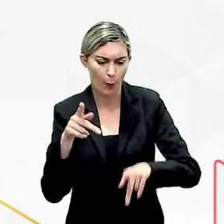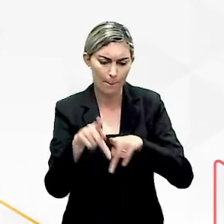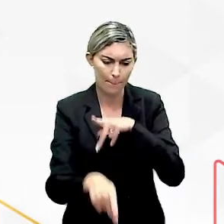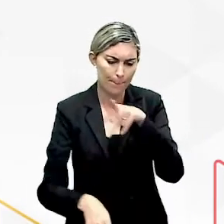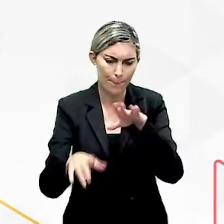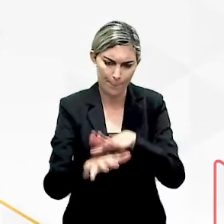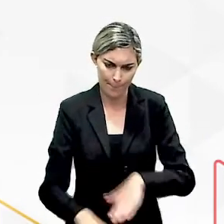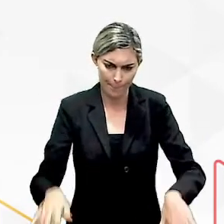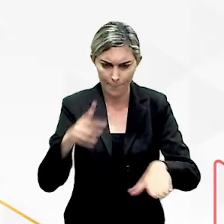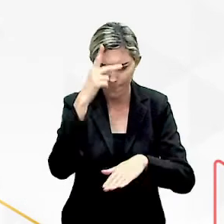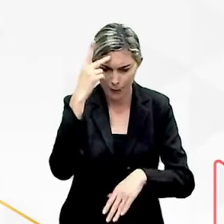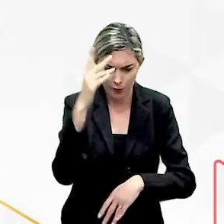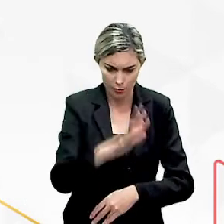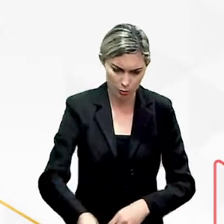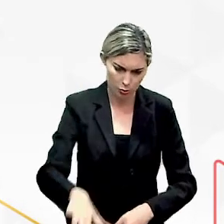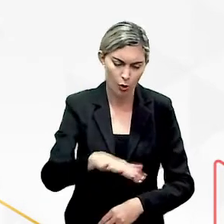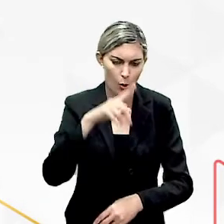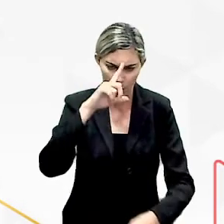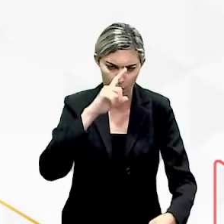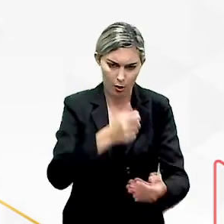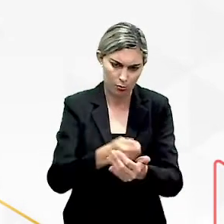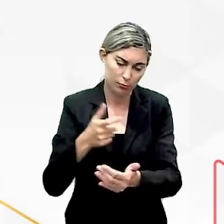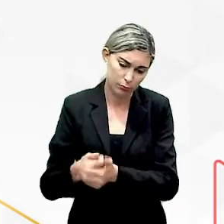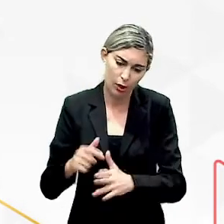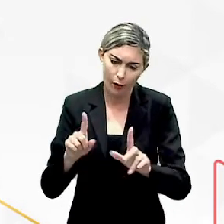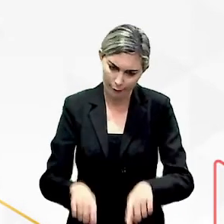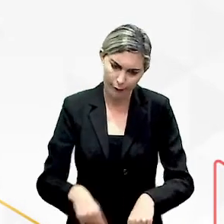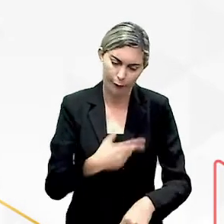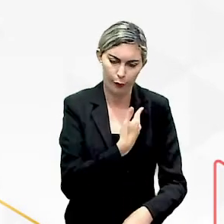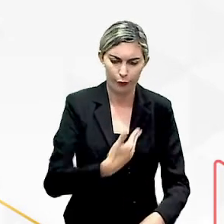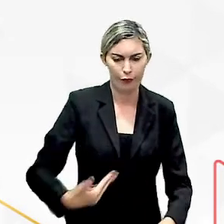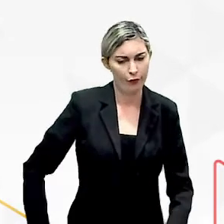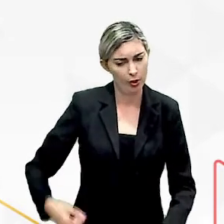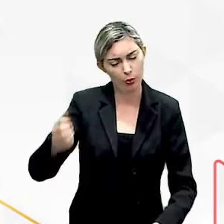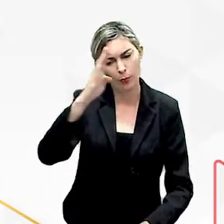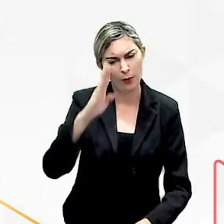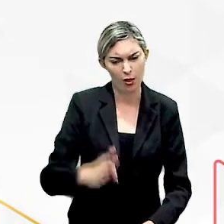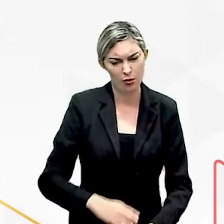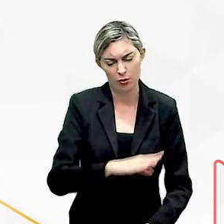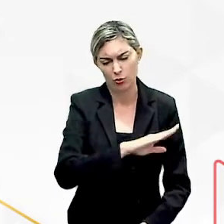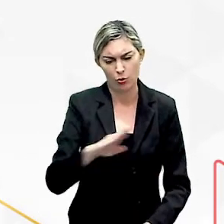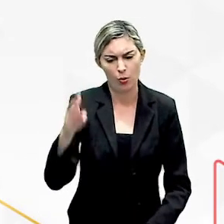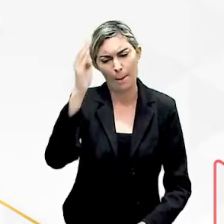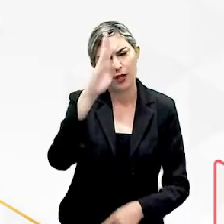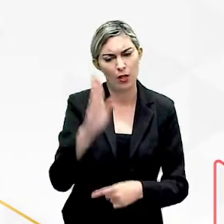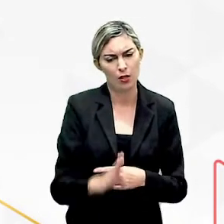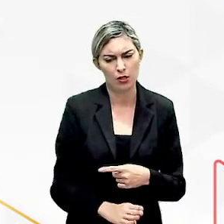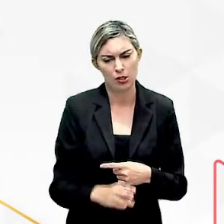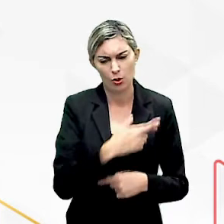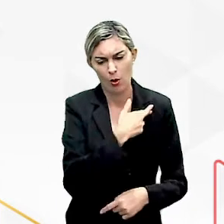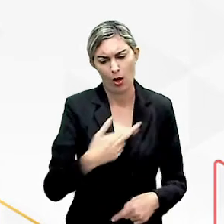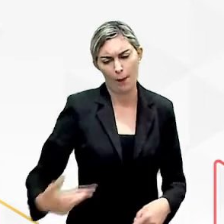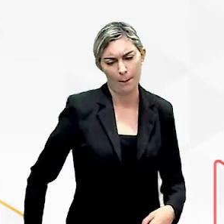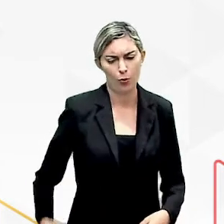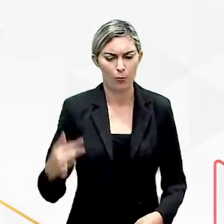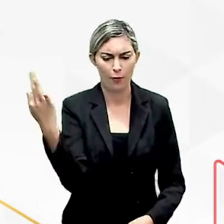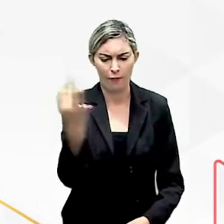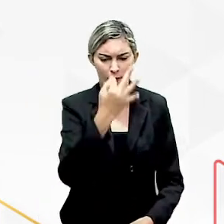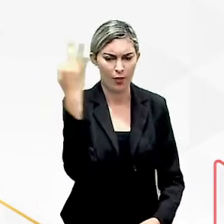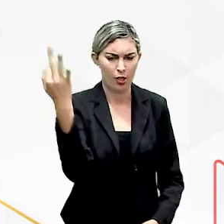povo nas decisões. Assim é o governo. O Brasil vai ser chamado de Brasil de República